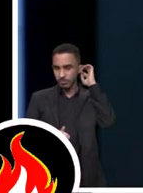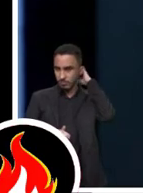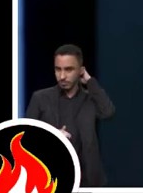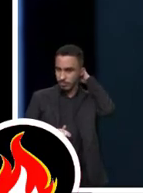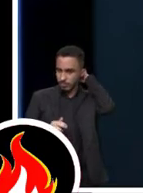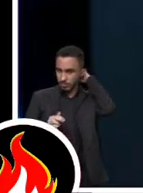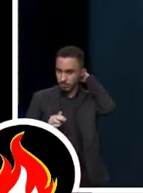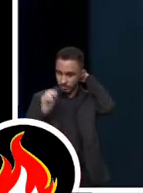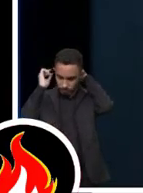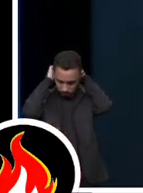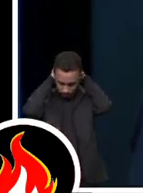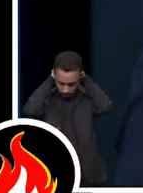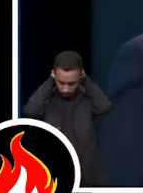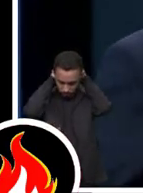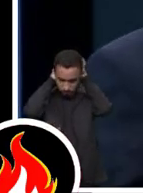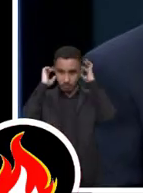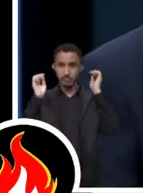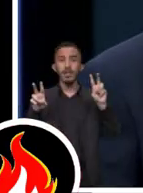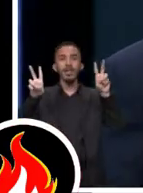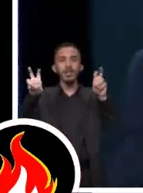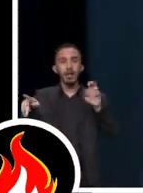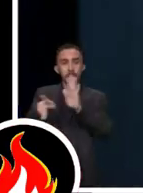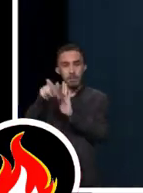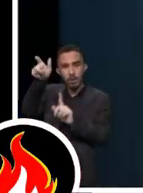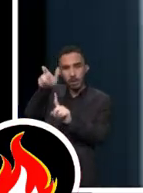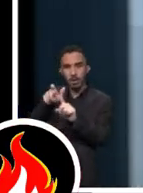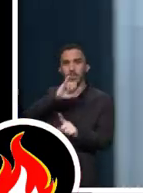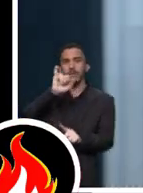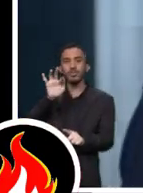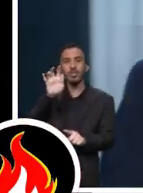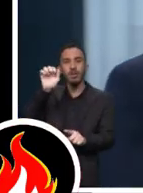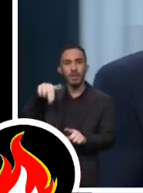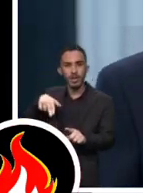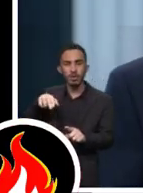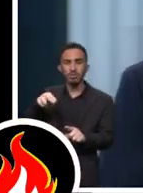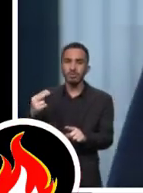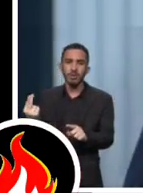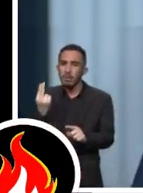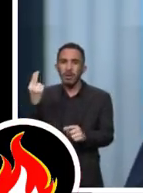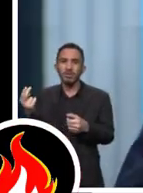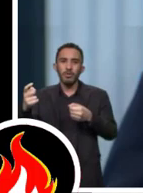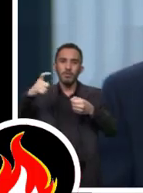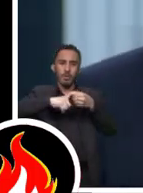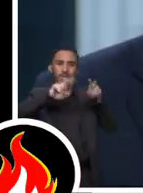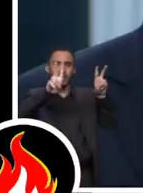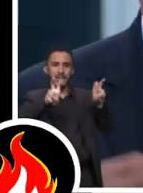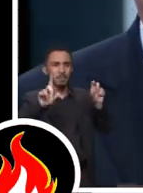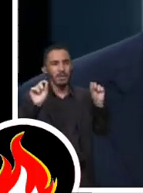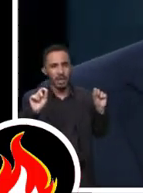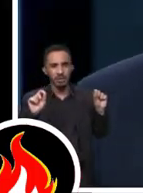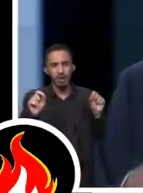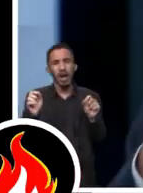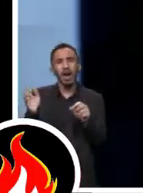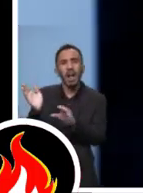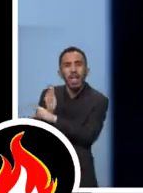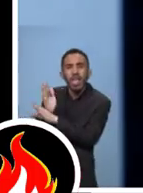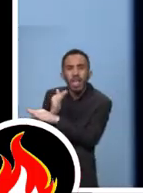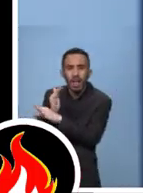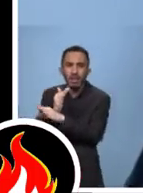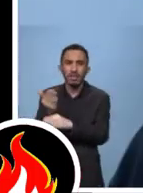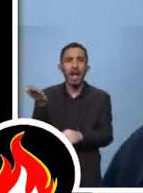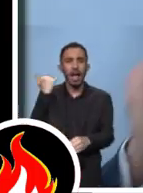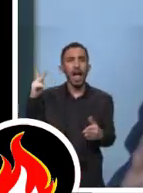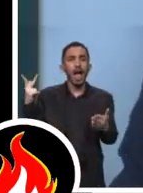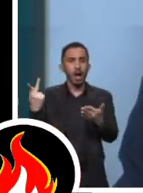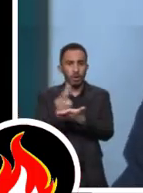roubalheira de compra de votos Esse é Roberto Jefferson eu determinei tão logo houve Episódio